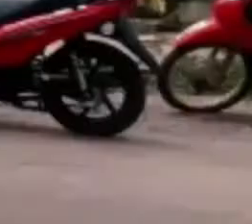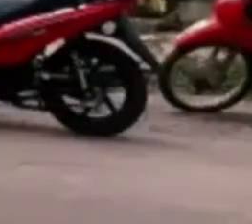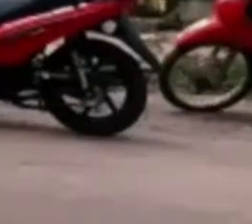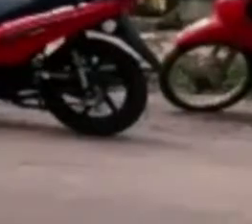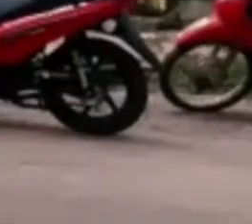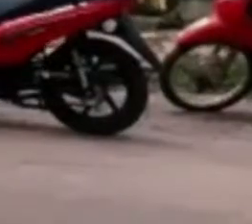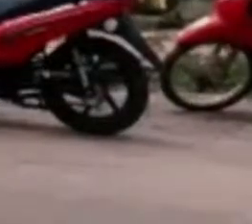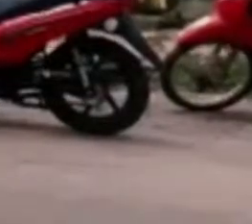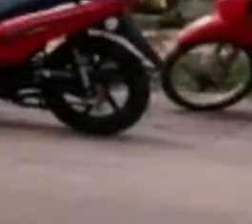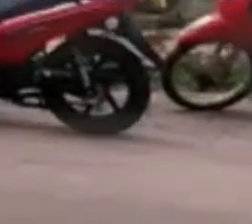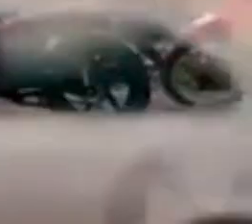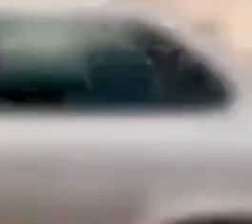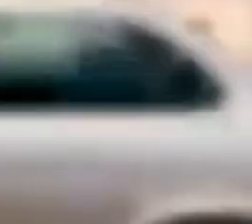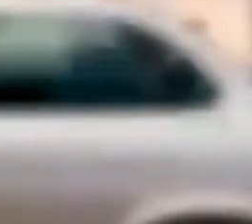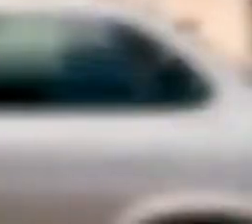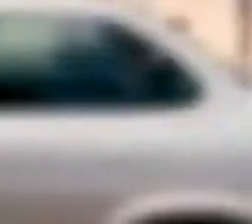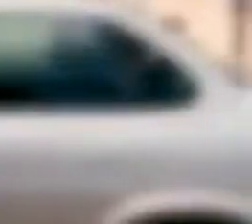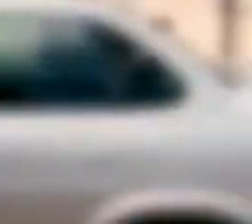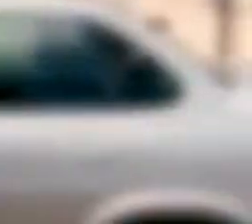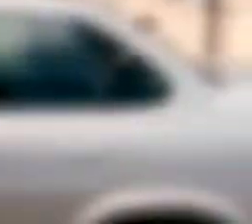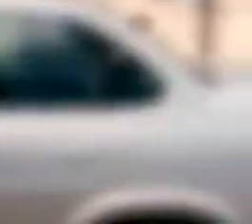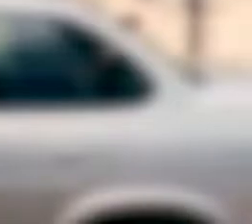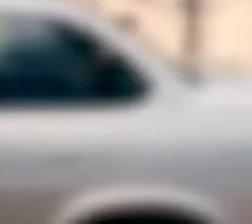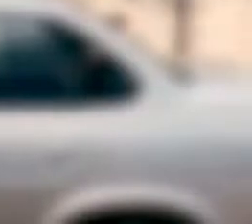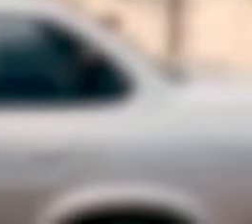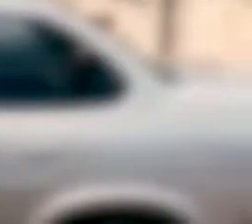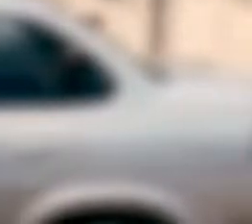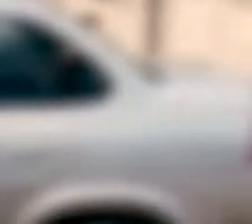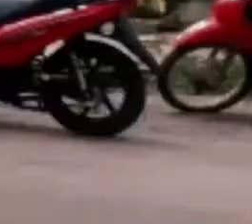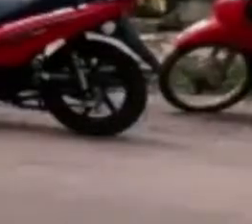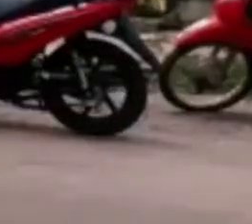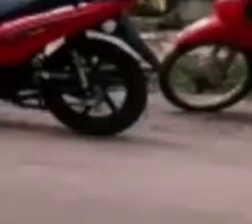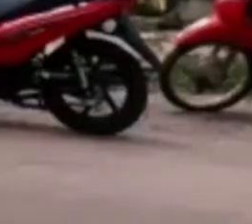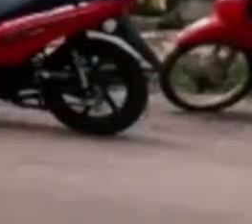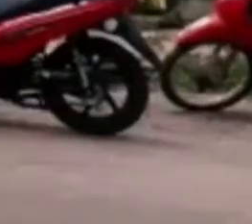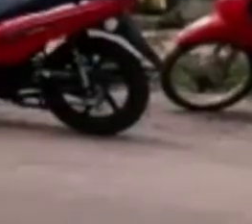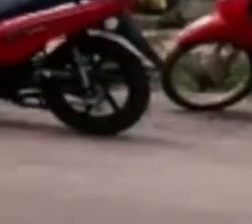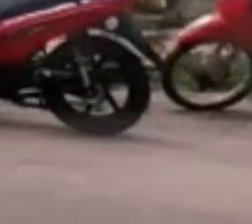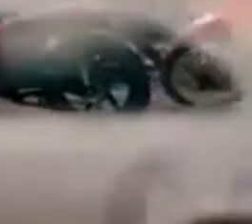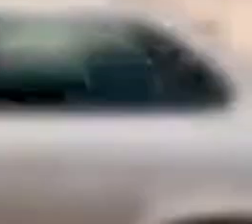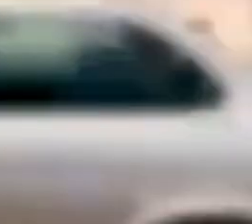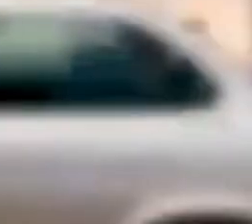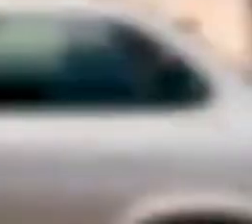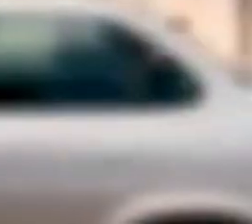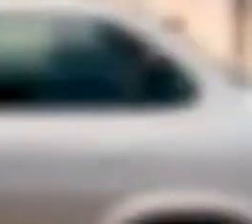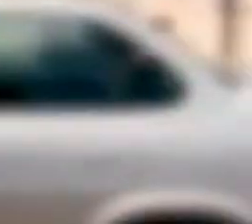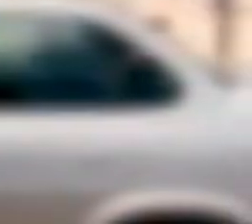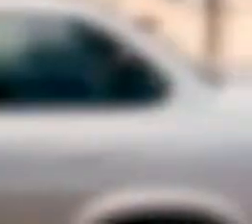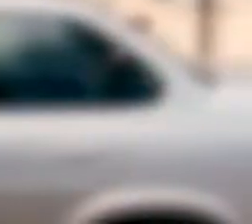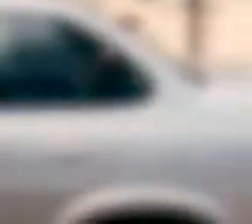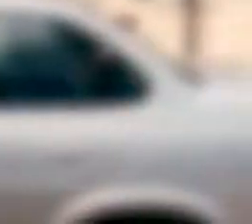Povo. TV Câmara, a TV do Povo. TV Câmara, a TV do Povo.